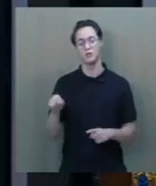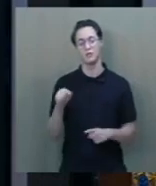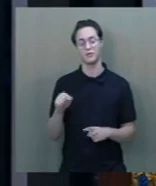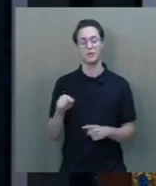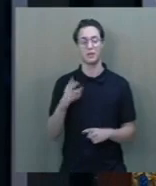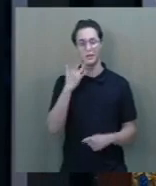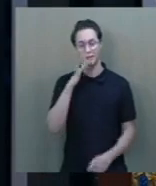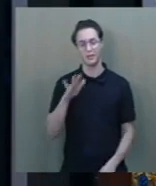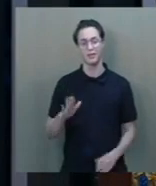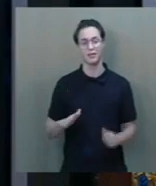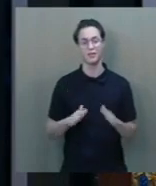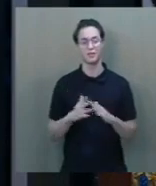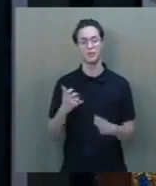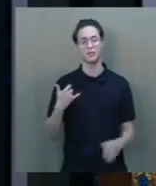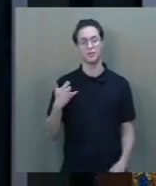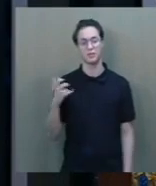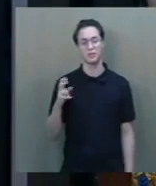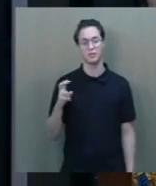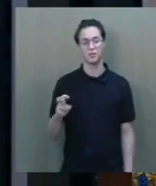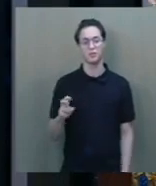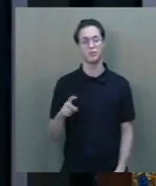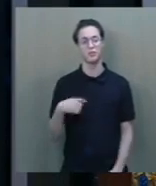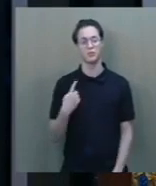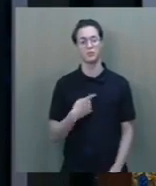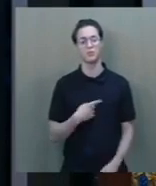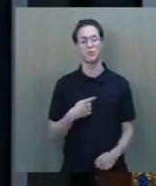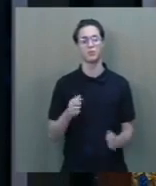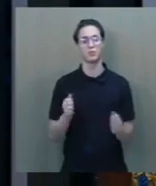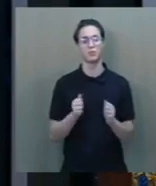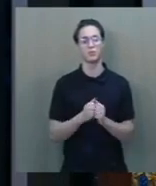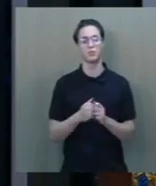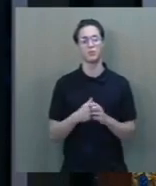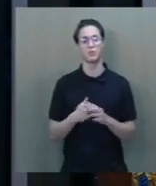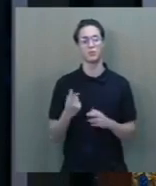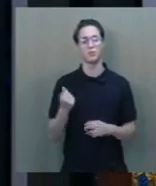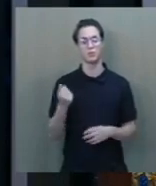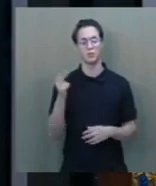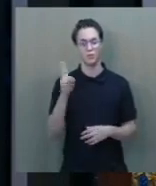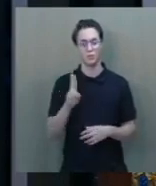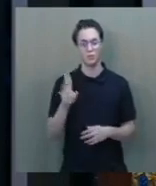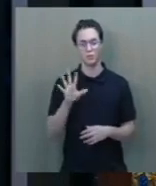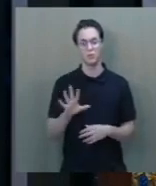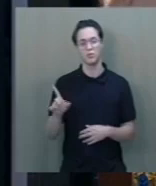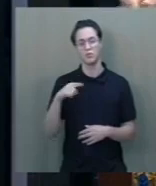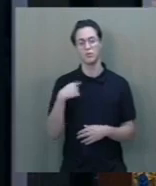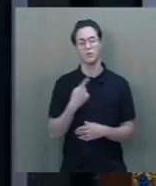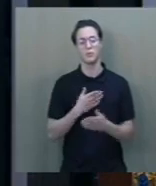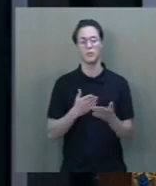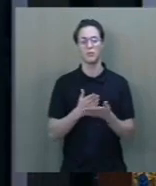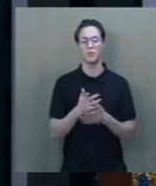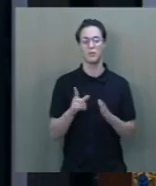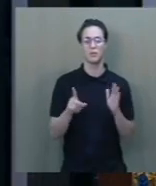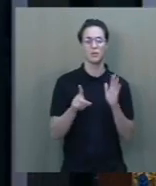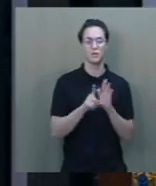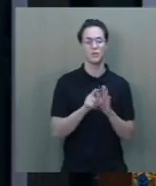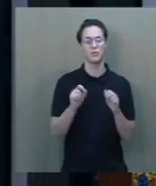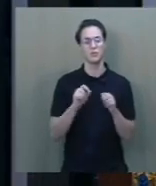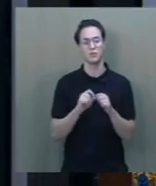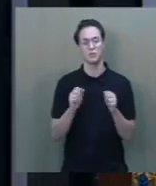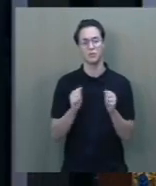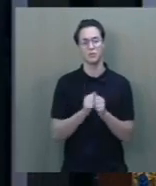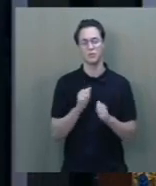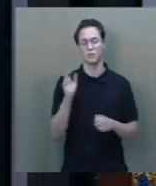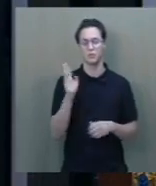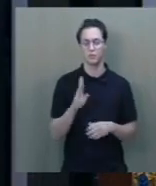não conversa, não fala com o Orçamento Geral da União. Nós aprovamos a lei, colocamos e impusemos ao Brasil e